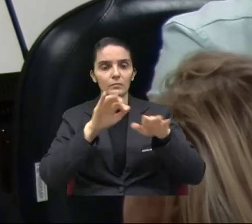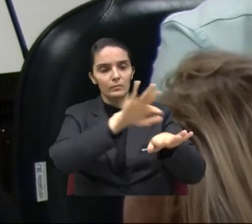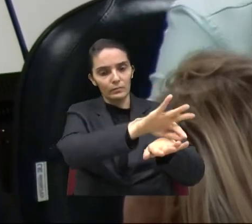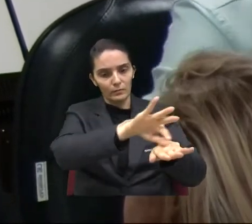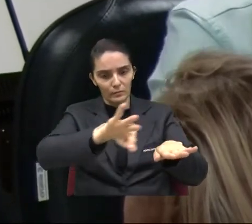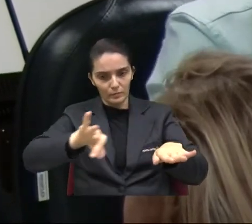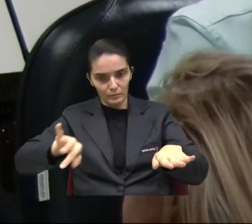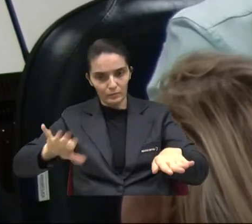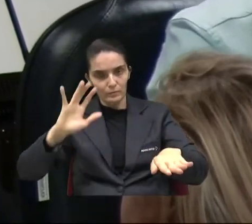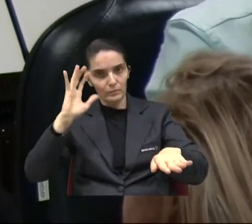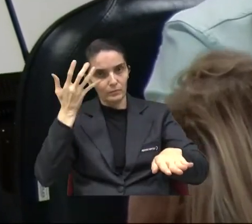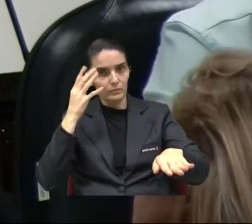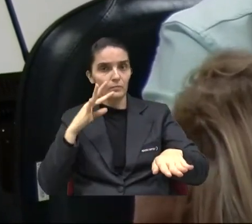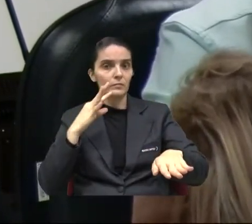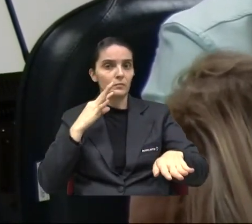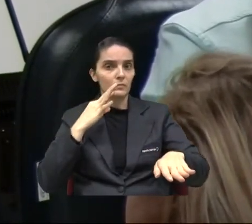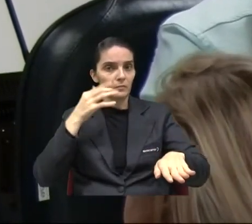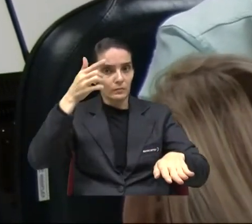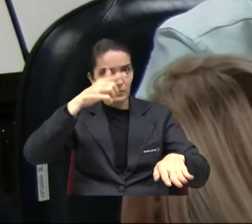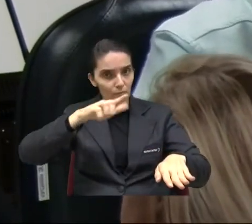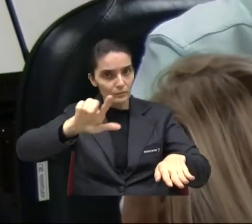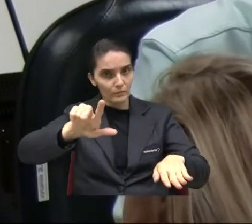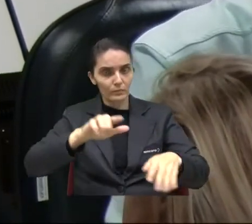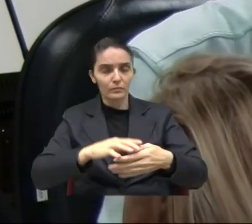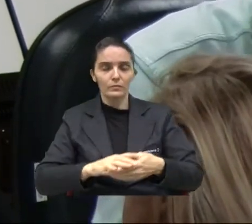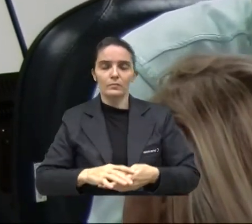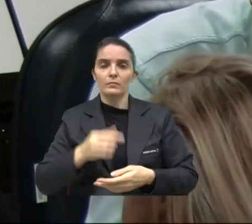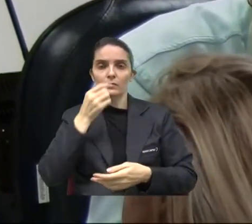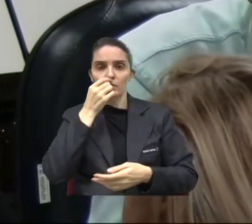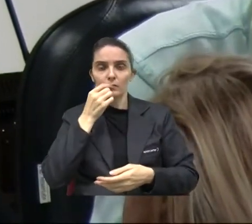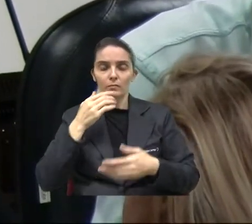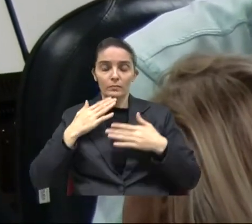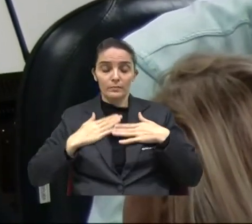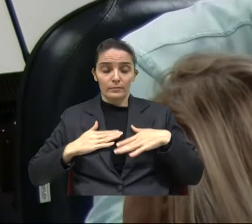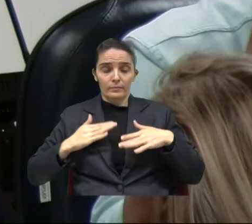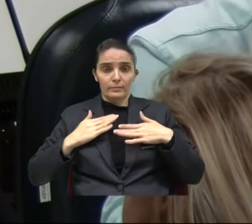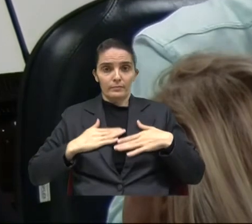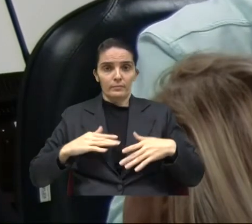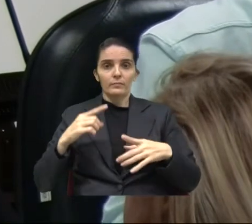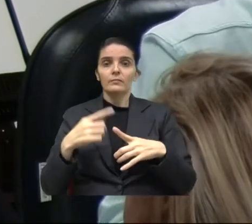na próxima quarta-feira. Fico tranquilo em dizer porque